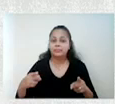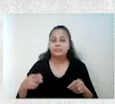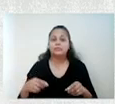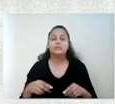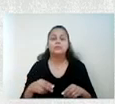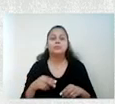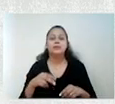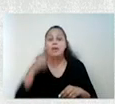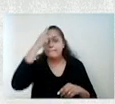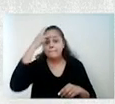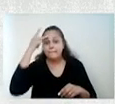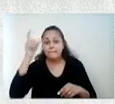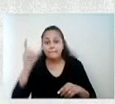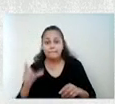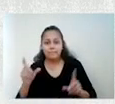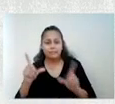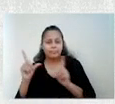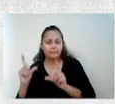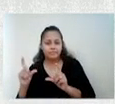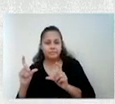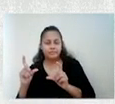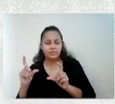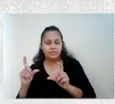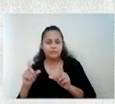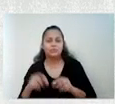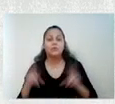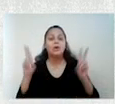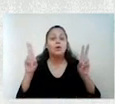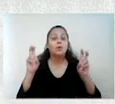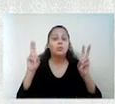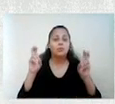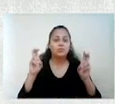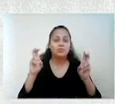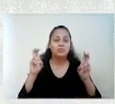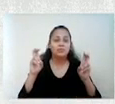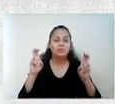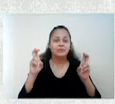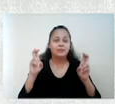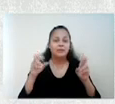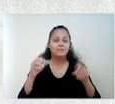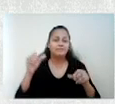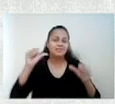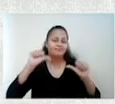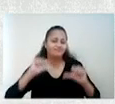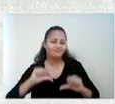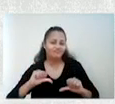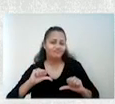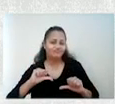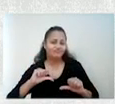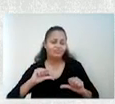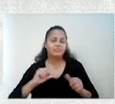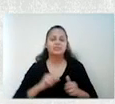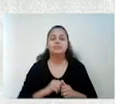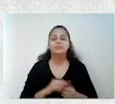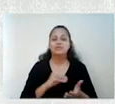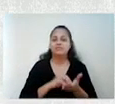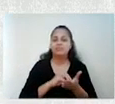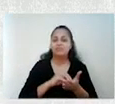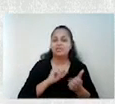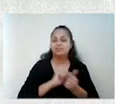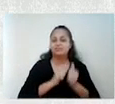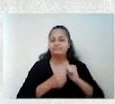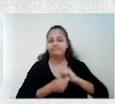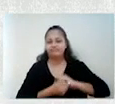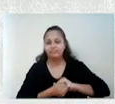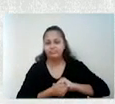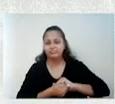Goff. Para ele, no que diz respeito às cidades, o termo é inadequado, especialmente porque passa a ideia de que algo que existia